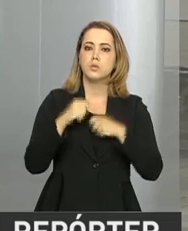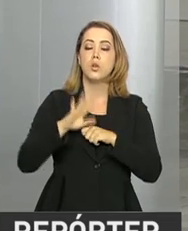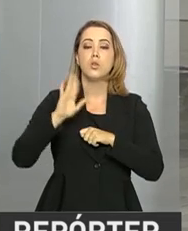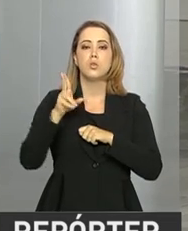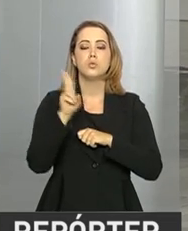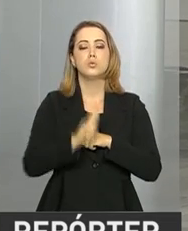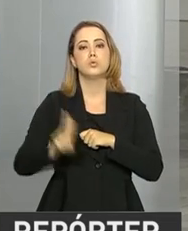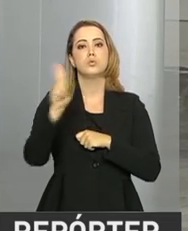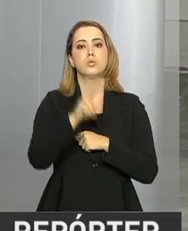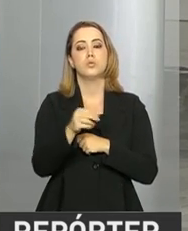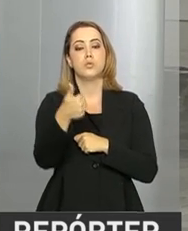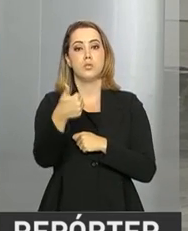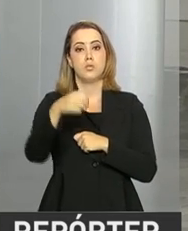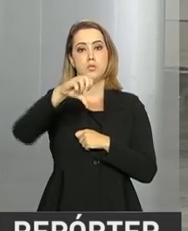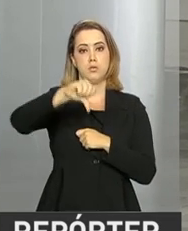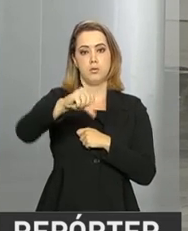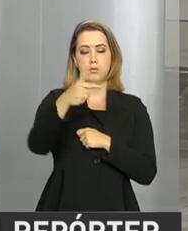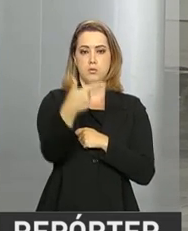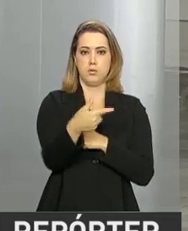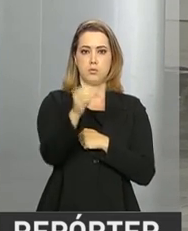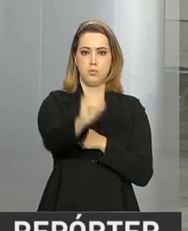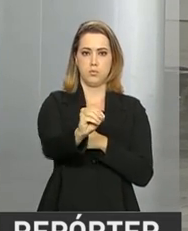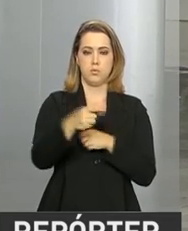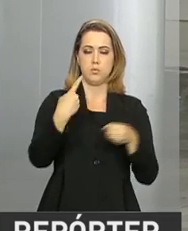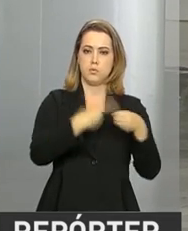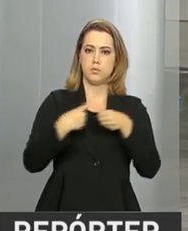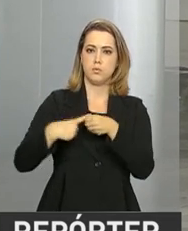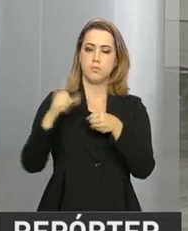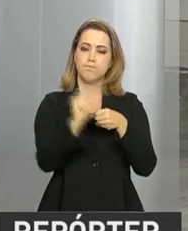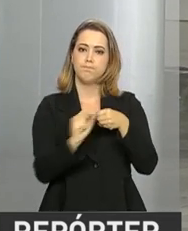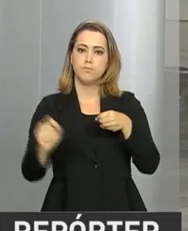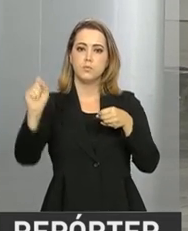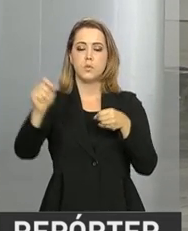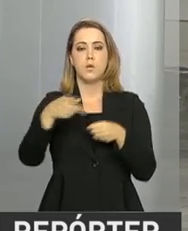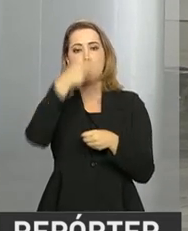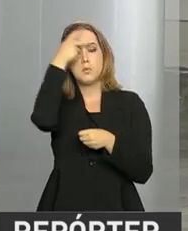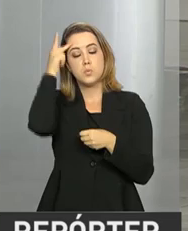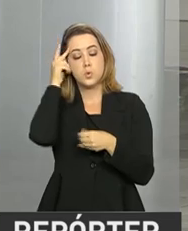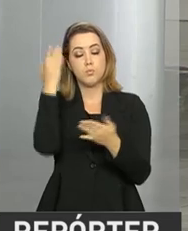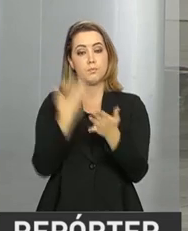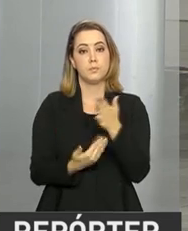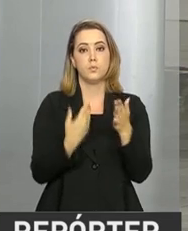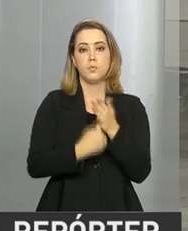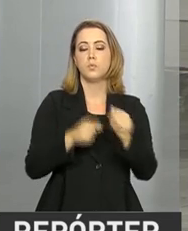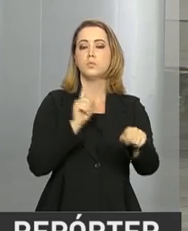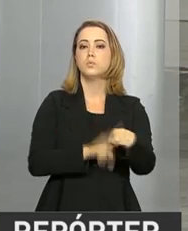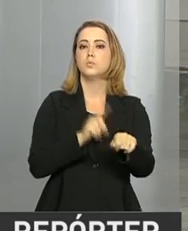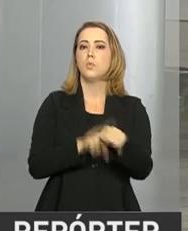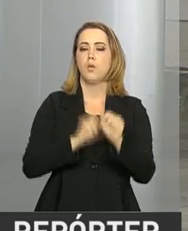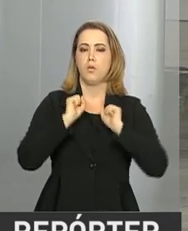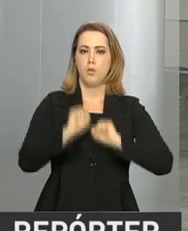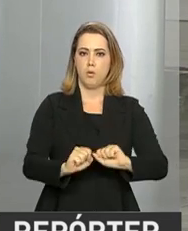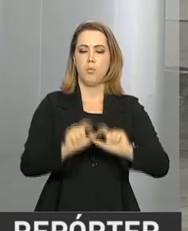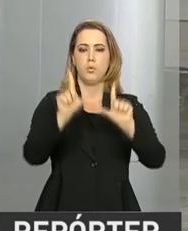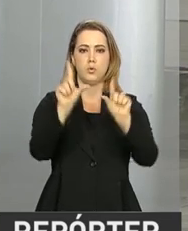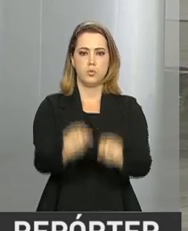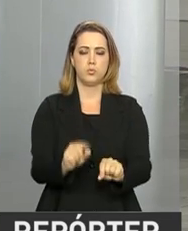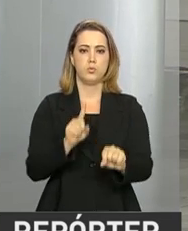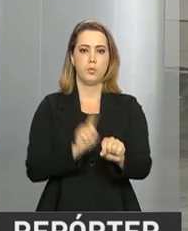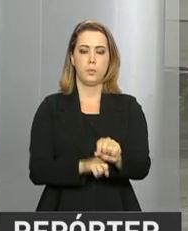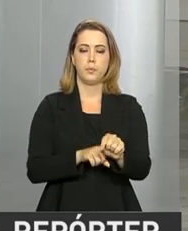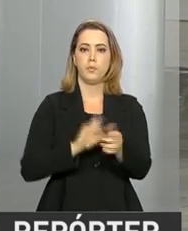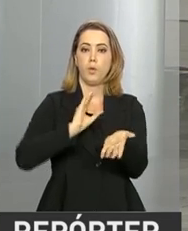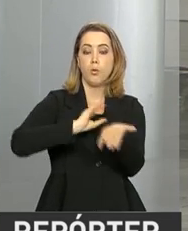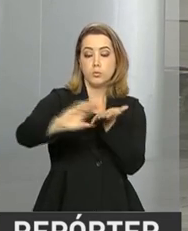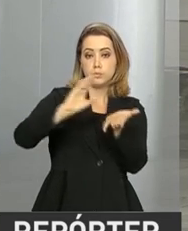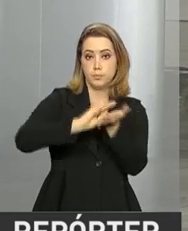em 1.920 cidades do país. Os municípios que perderem o prazo poderão ter as verbas do piso